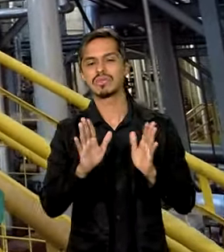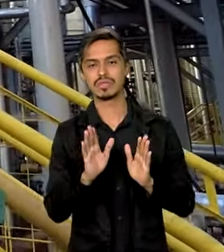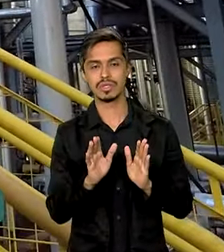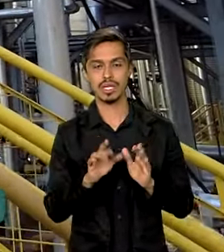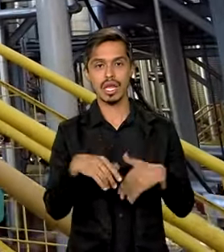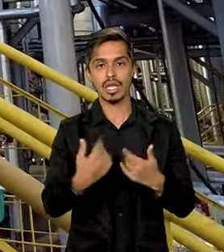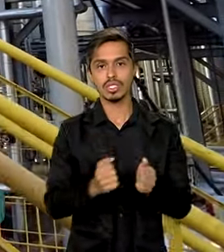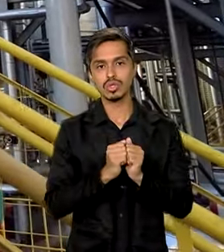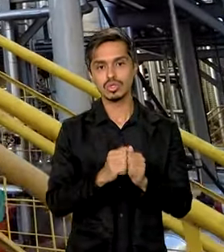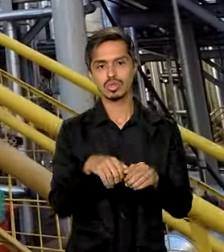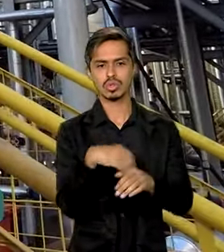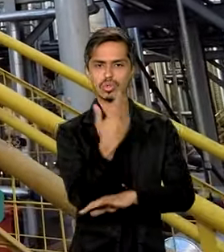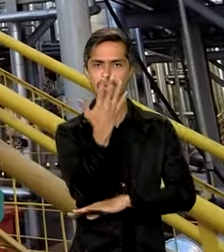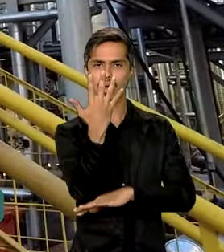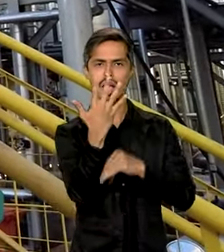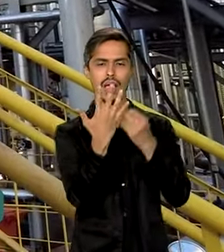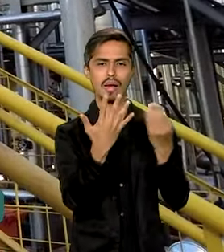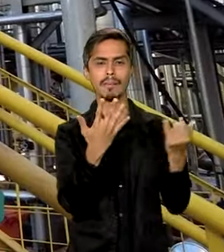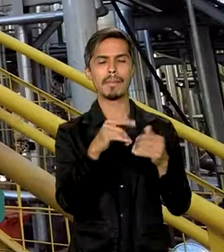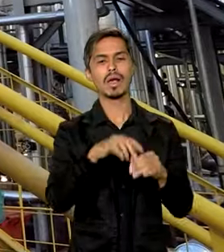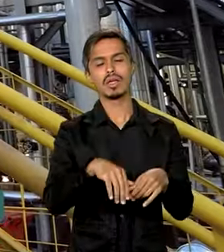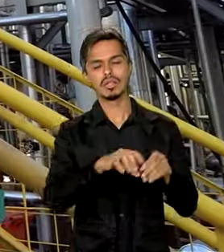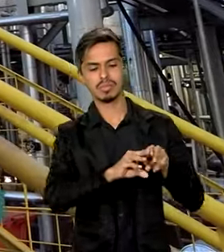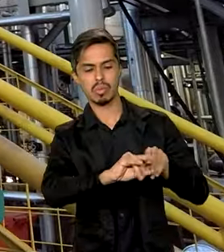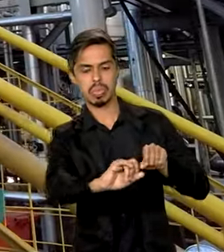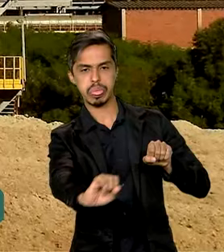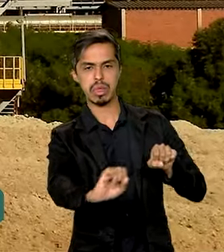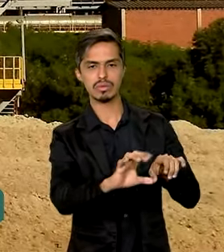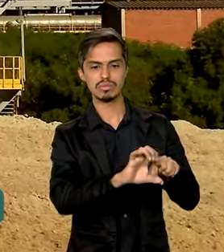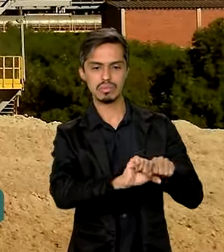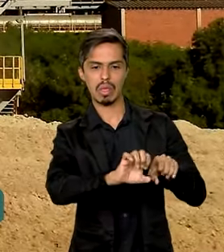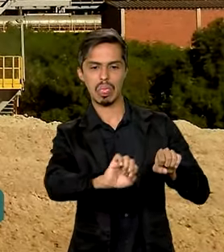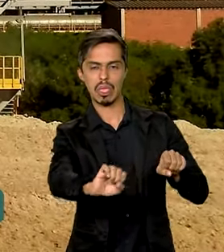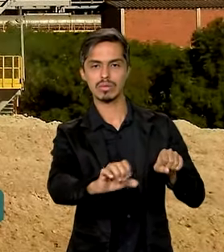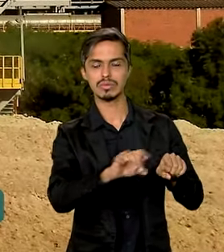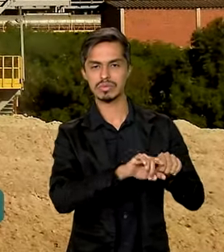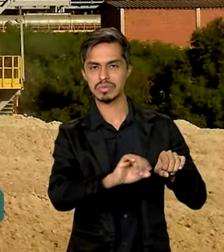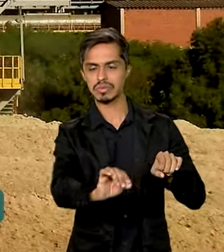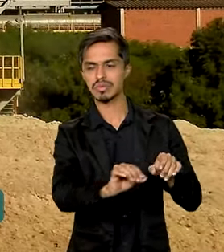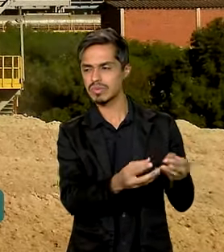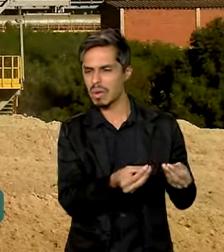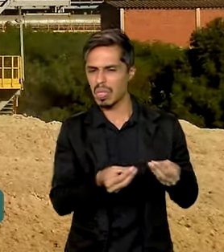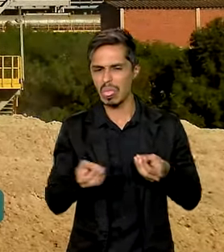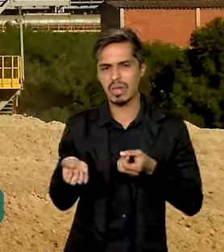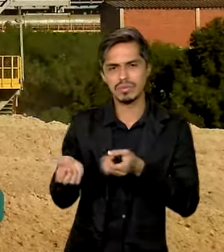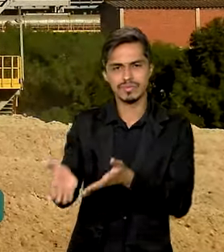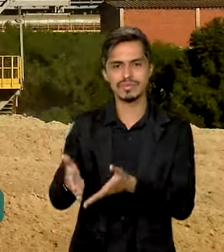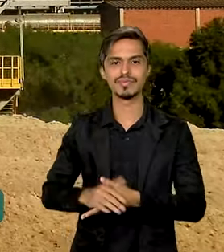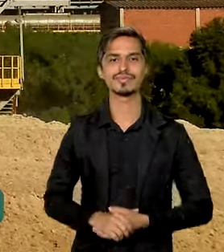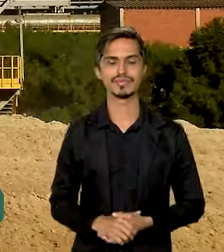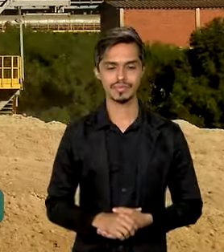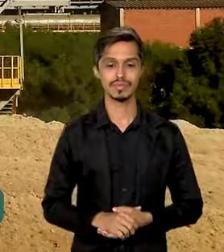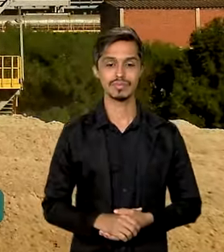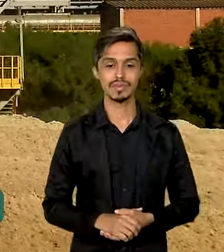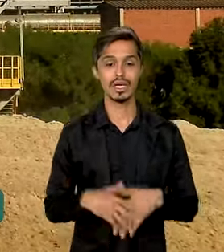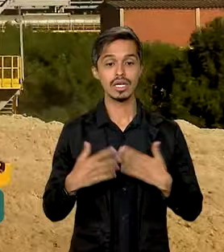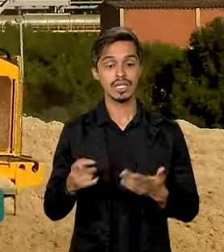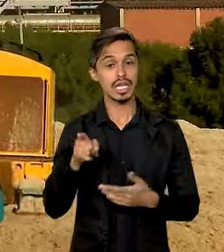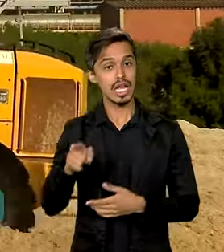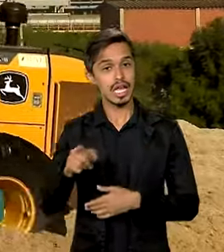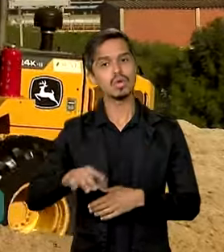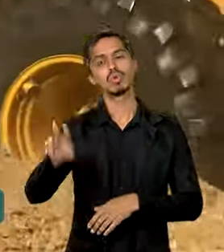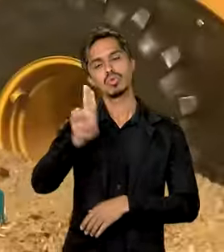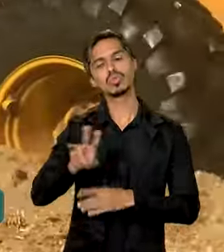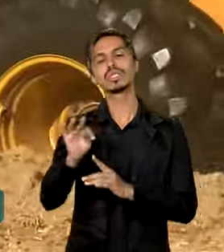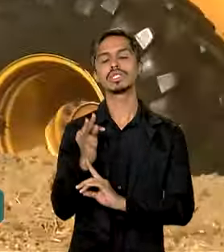a palha, o bagaço e o talo das plantas. A planta de E2G do Bioparque Bonfim usa uma